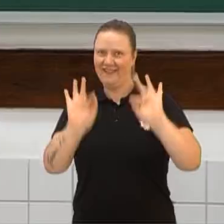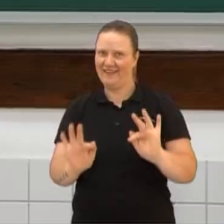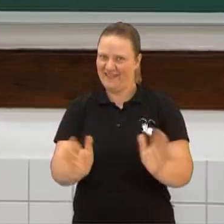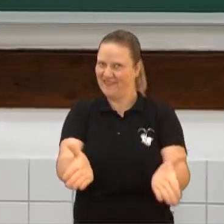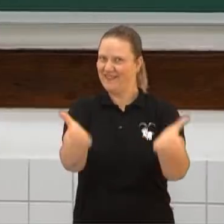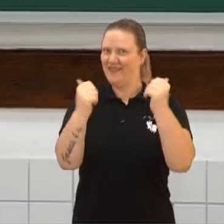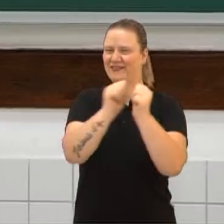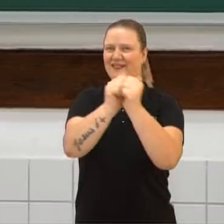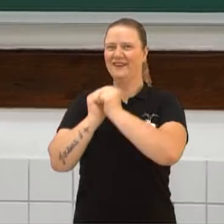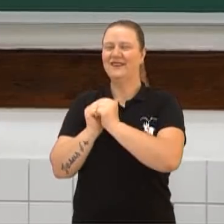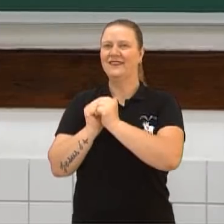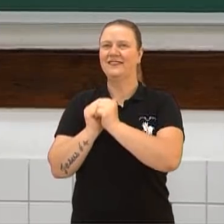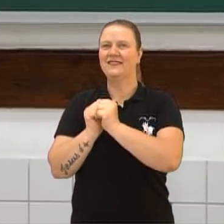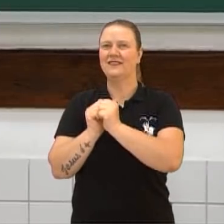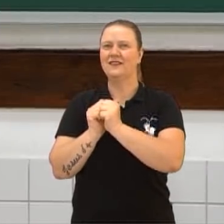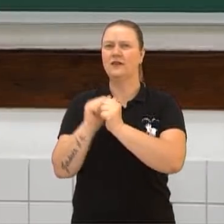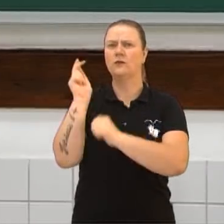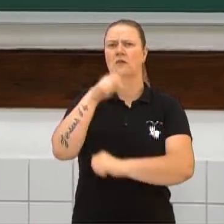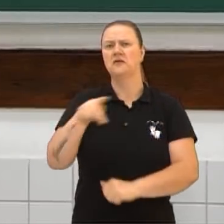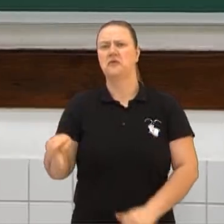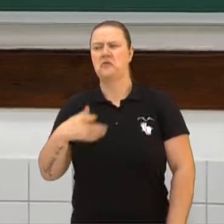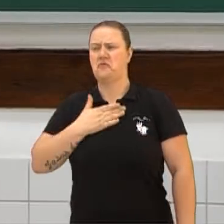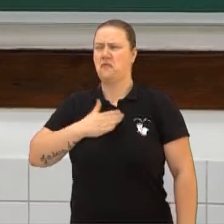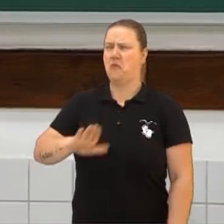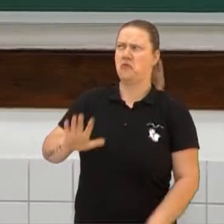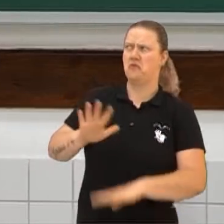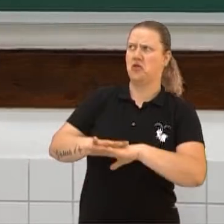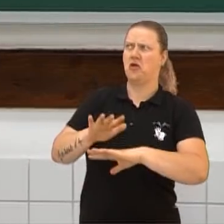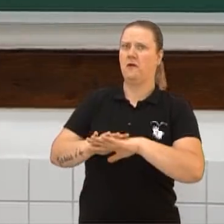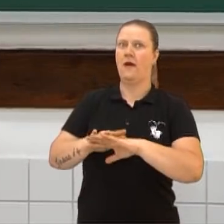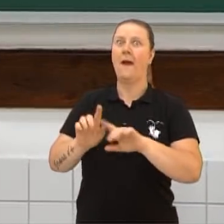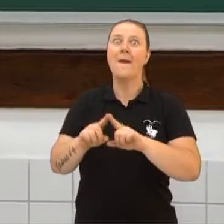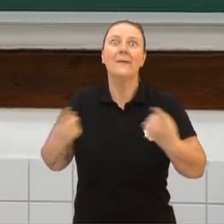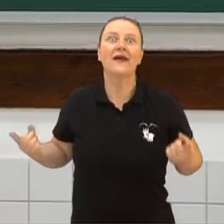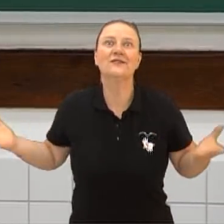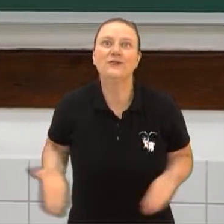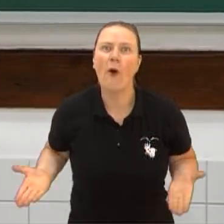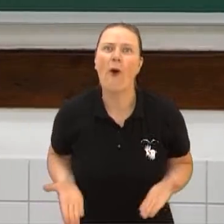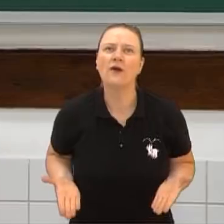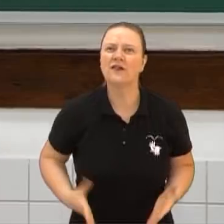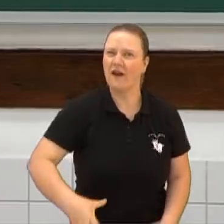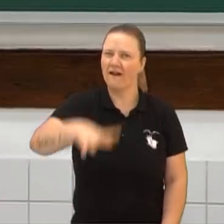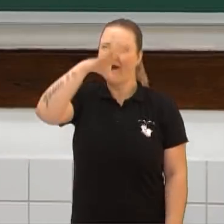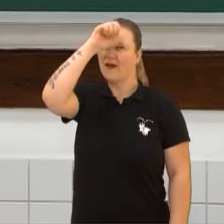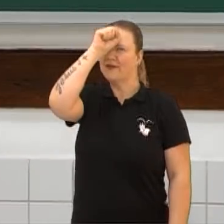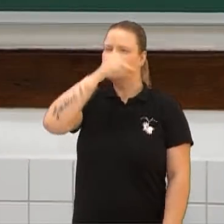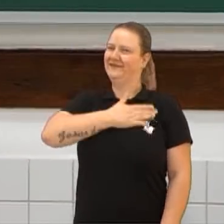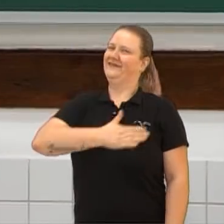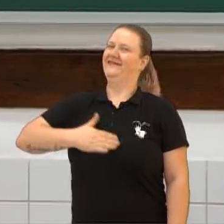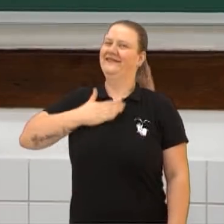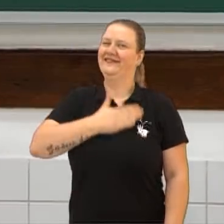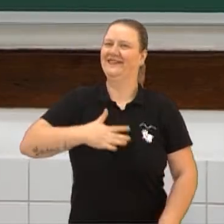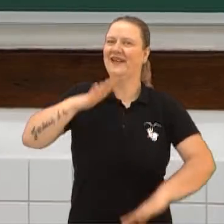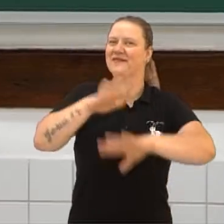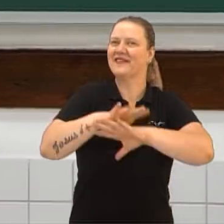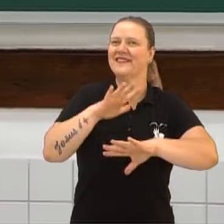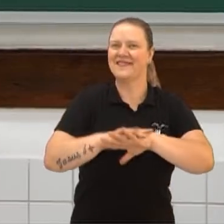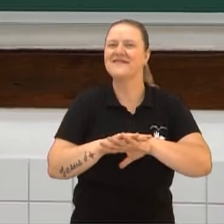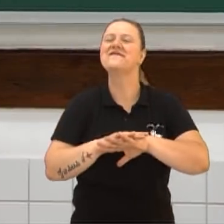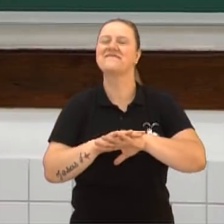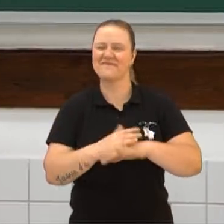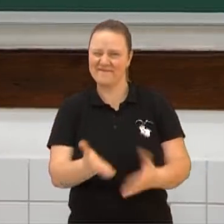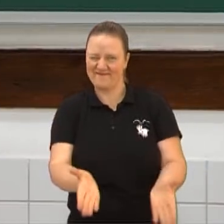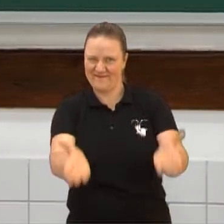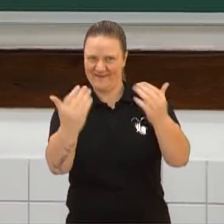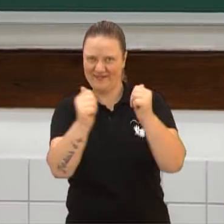lá então. Ah, professora, eu não gosto muito de matemática. Ah, mas agora você vai aprender a gostar. Presta bastante atenção aqui na aula que, né, tem aulas bem bacanas